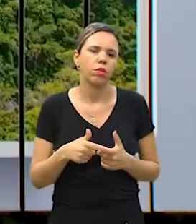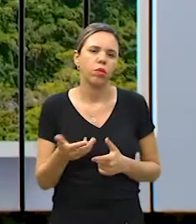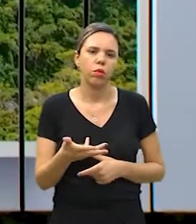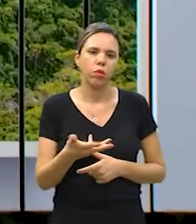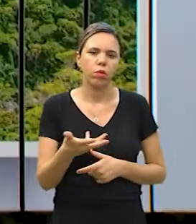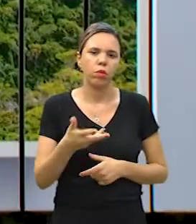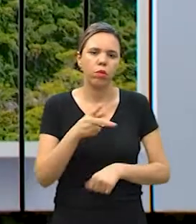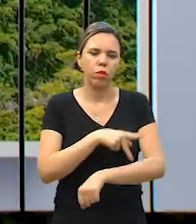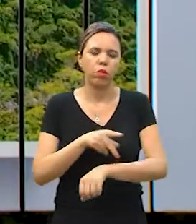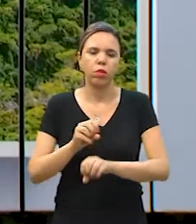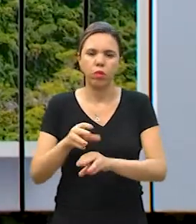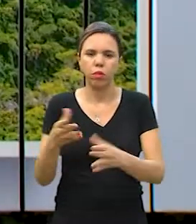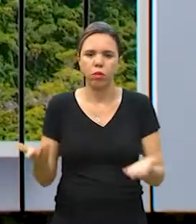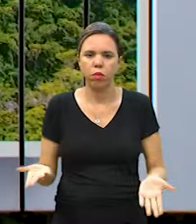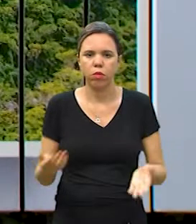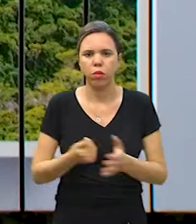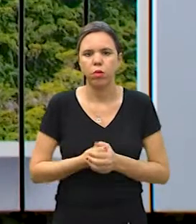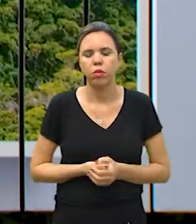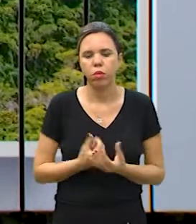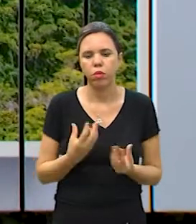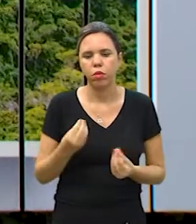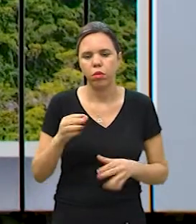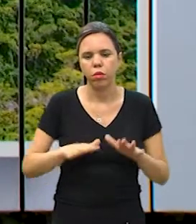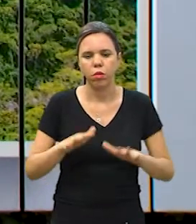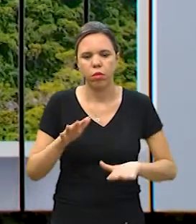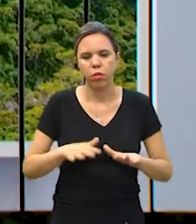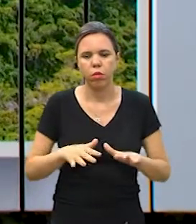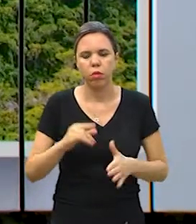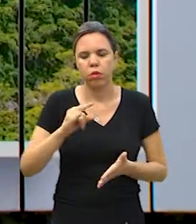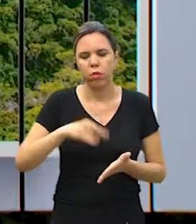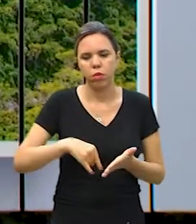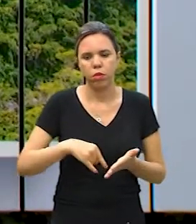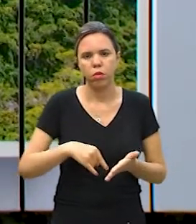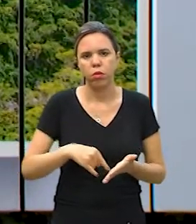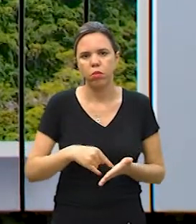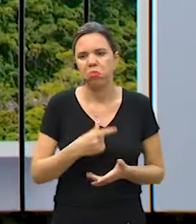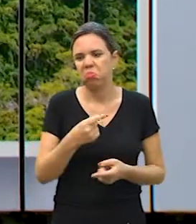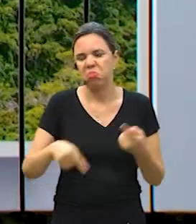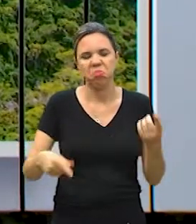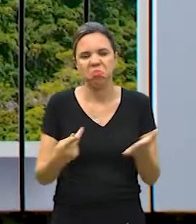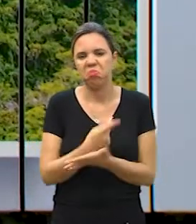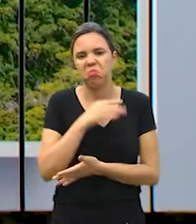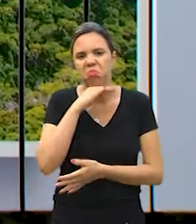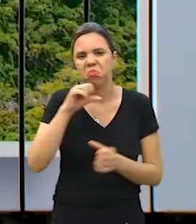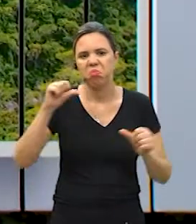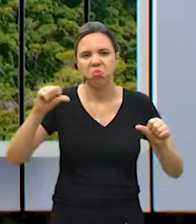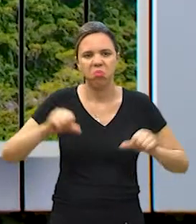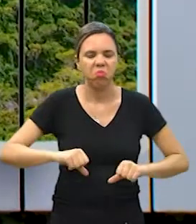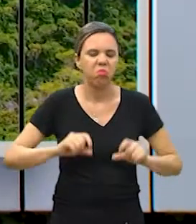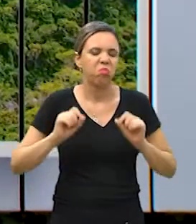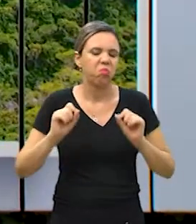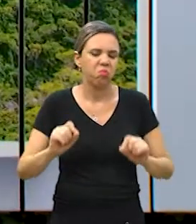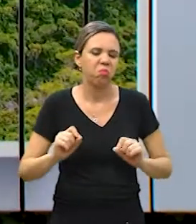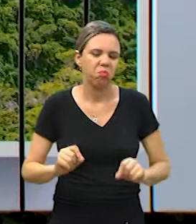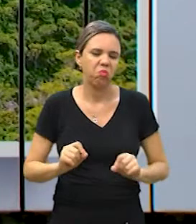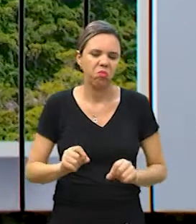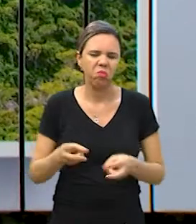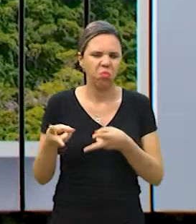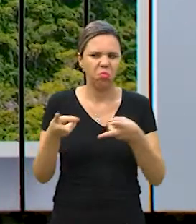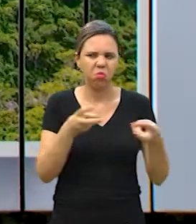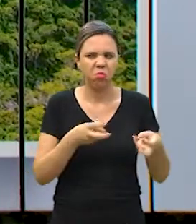do processo pedagógico. Então, muitas vezes são documentos sem sentido, que